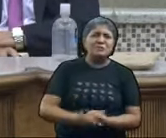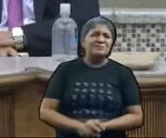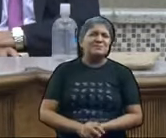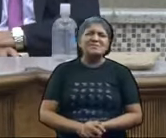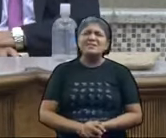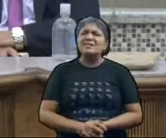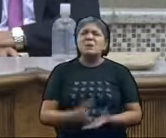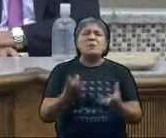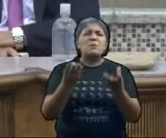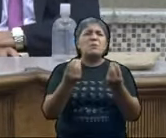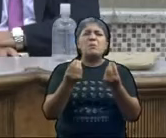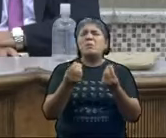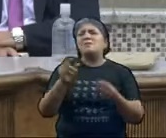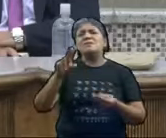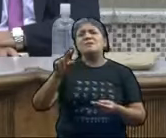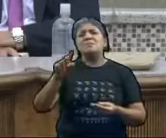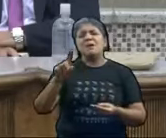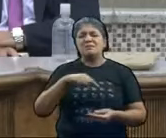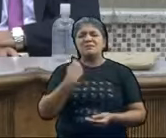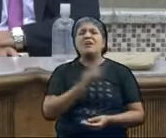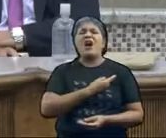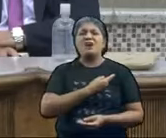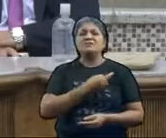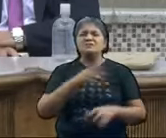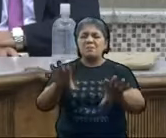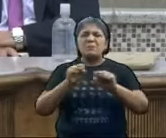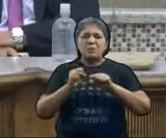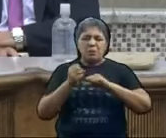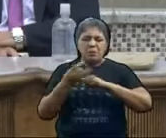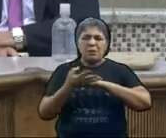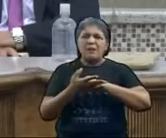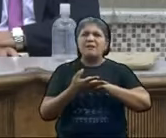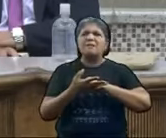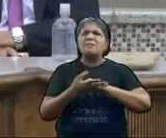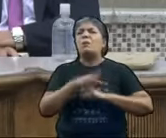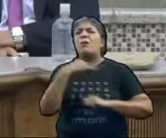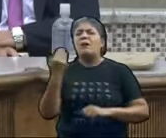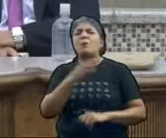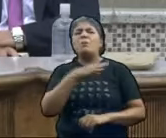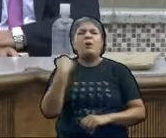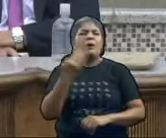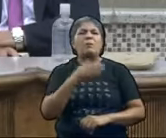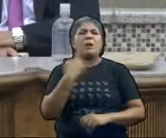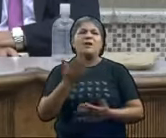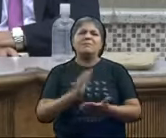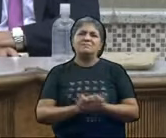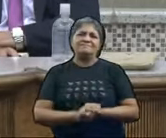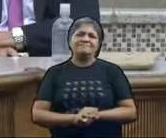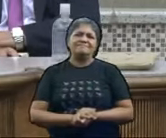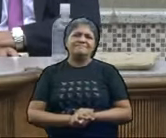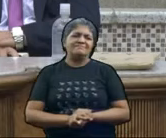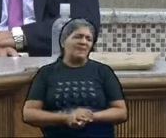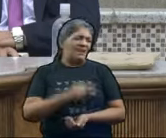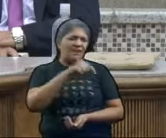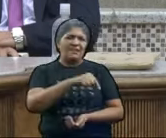irmãos queridos. Agora mesmo estava sentando aqui, eu estava lembrando do irmão Reinaldo que sentava aqui nesse primeiro